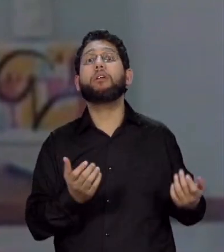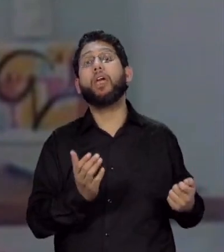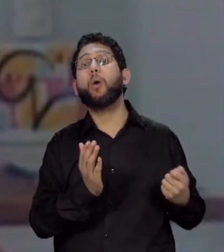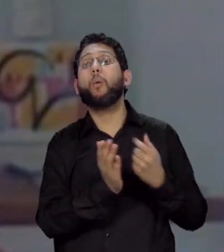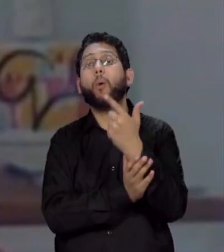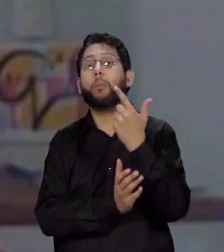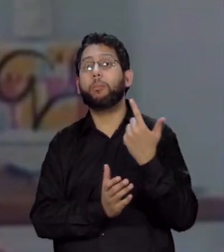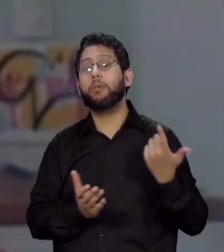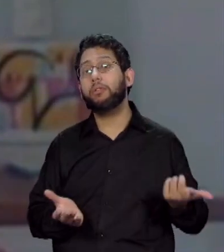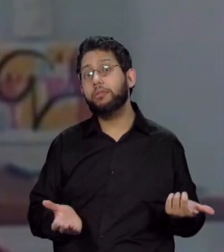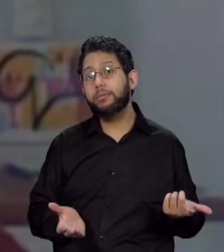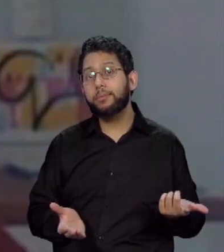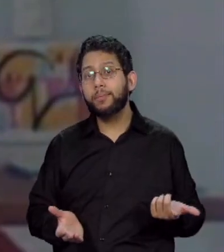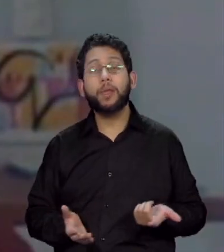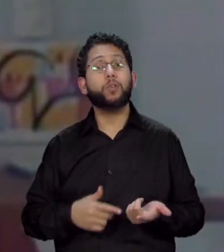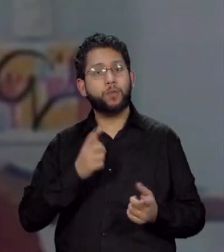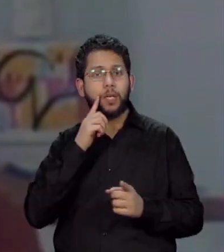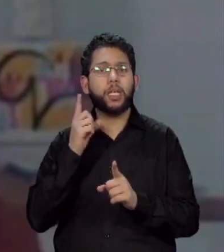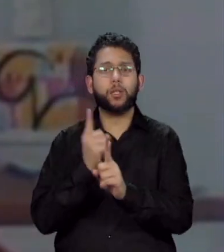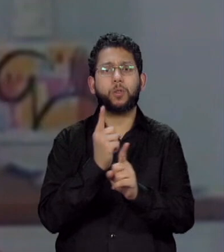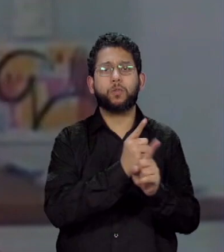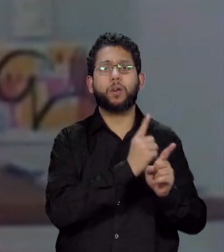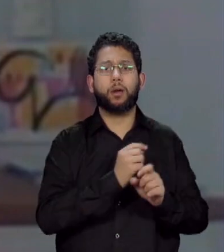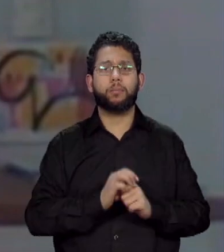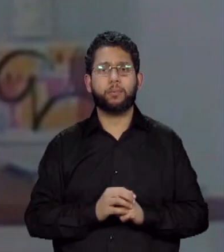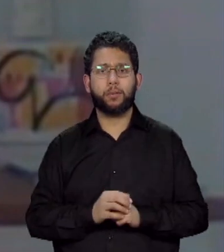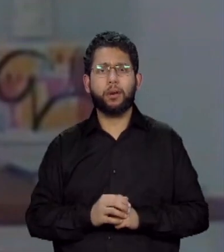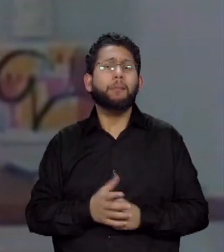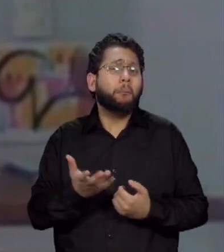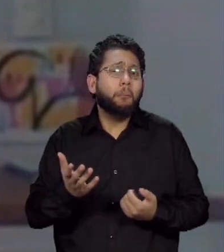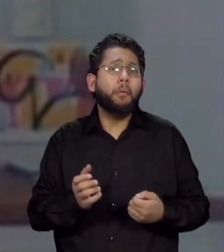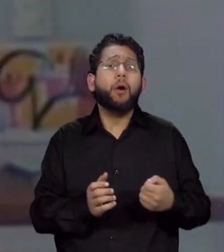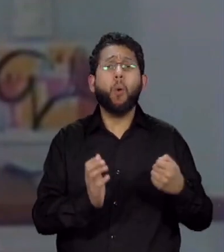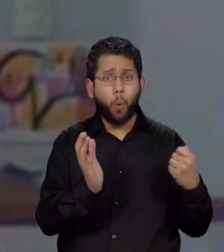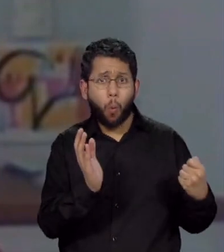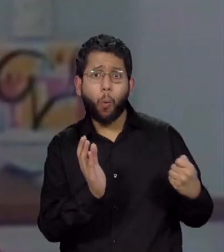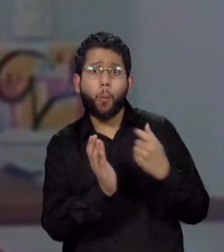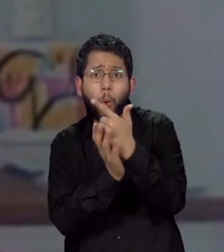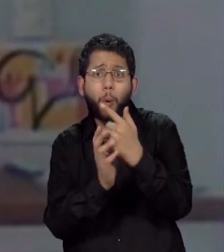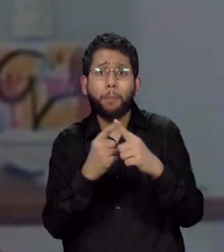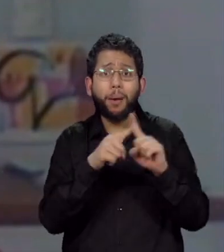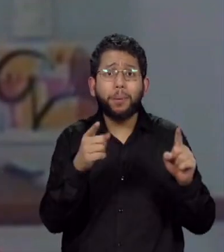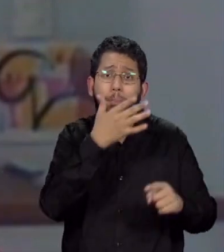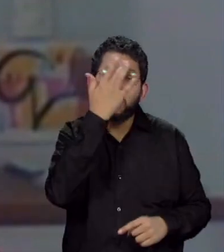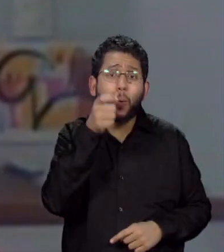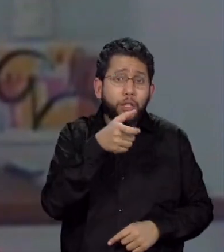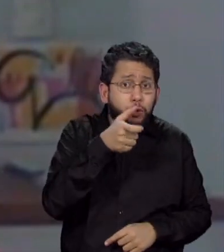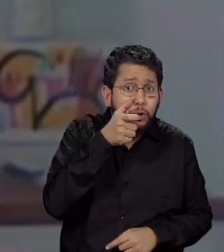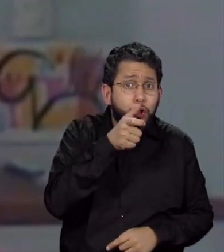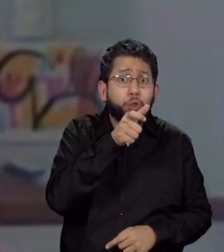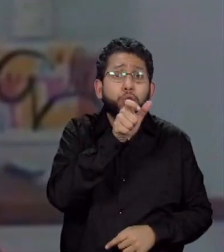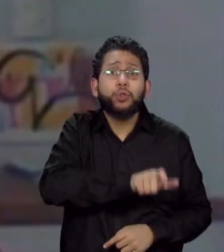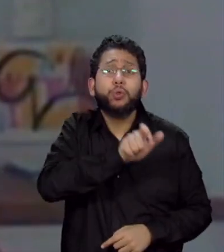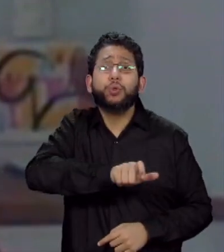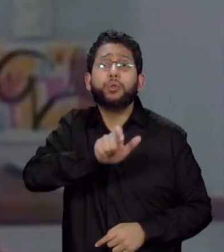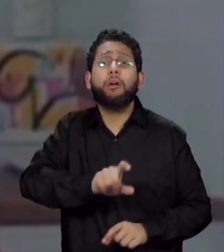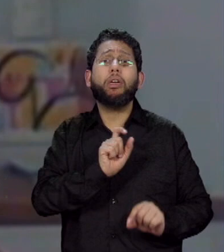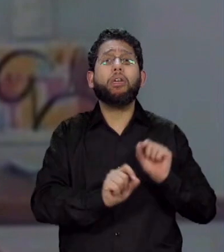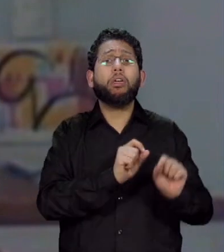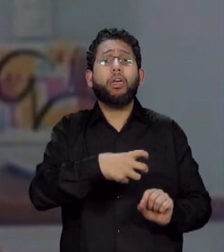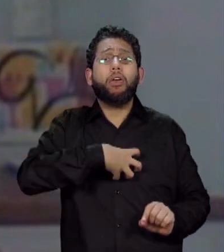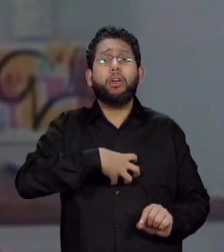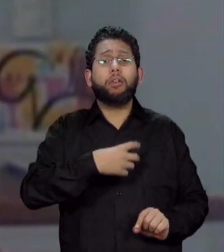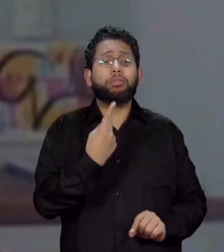streaming. Identificar quem que é esse público, quem que são esses fãs que consomem essas séries. Né? E